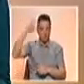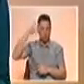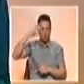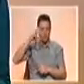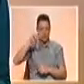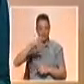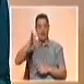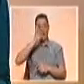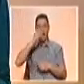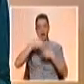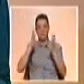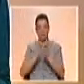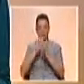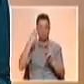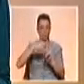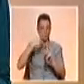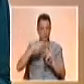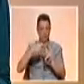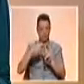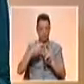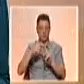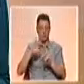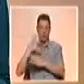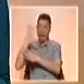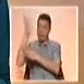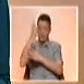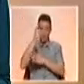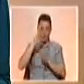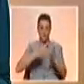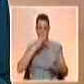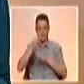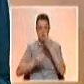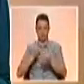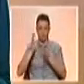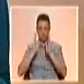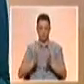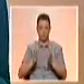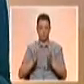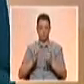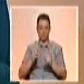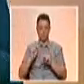também, para além de todos os benefícios ambientais de que já falamos. Uhum. A Cristina Mago estava a falar há pouco que acabaram